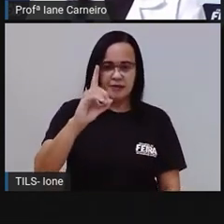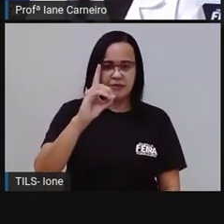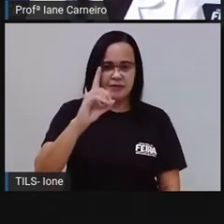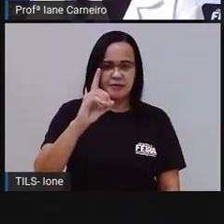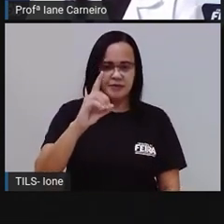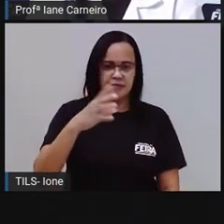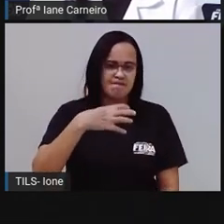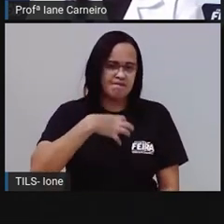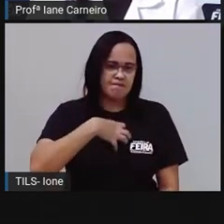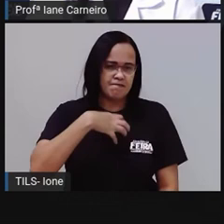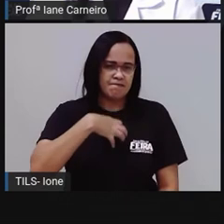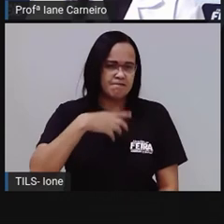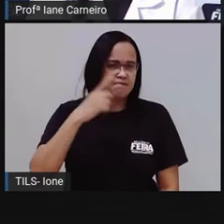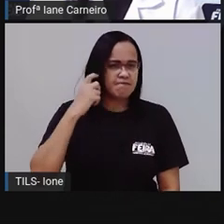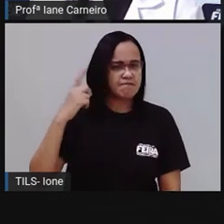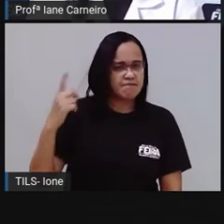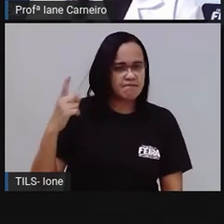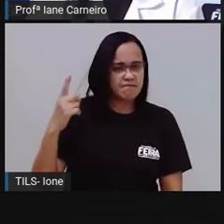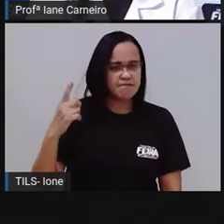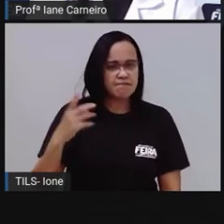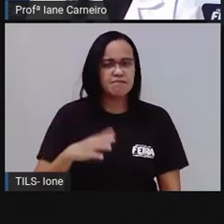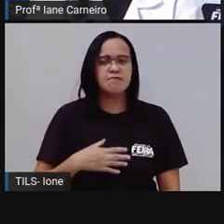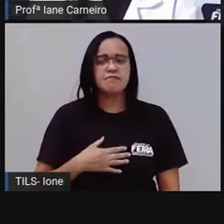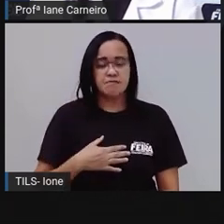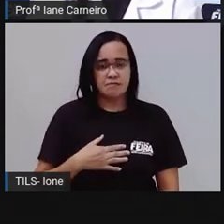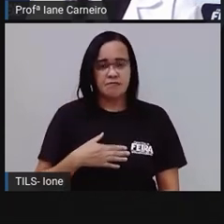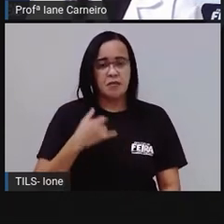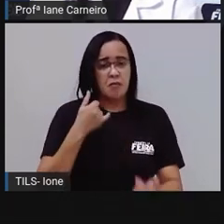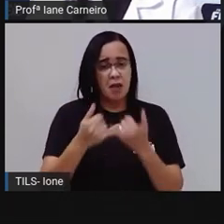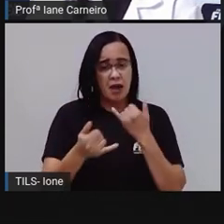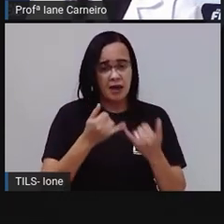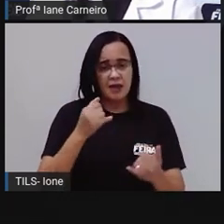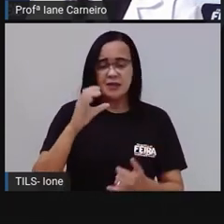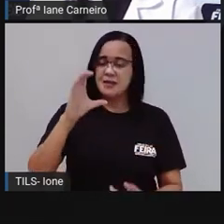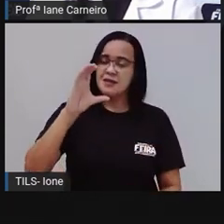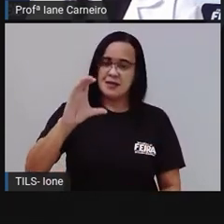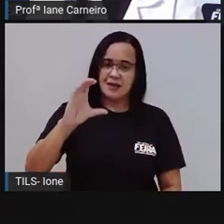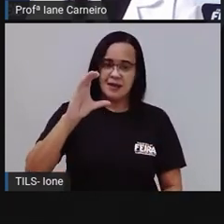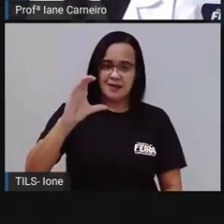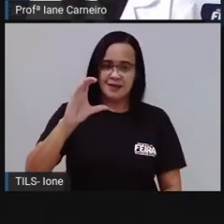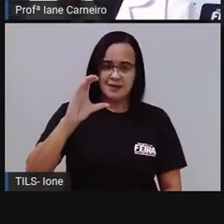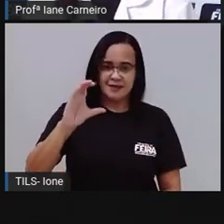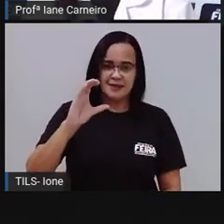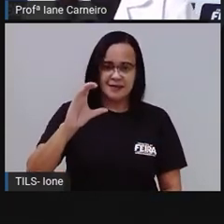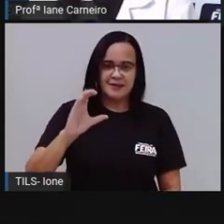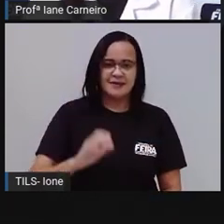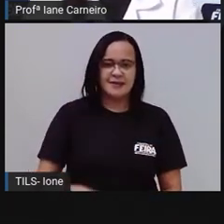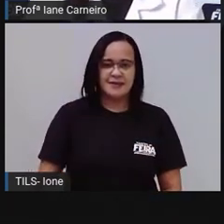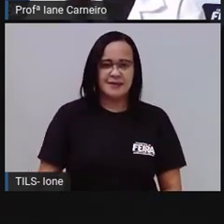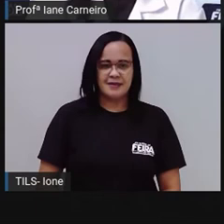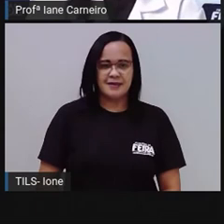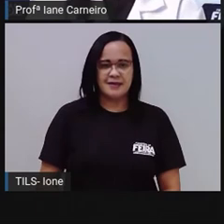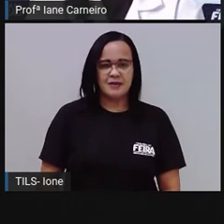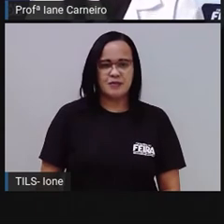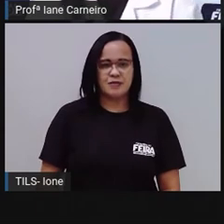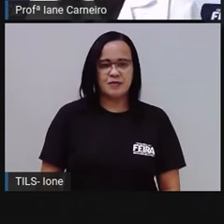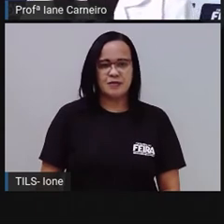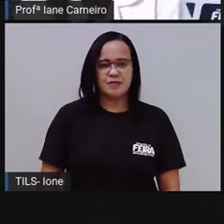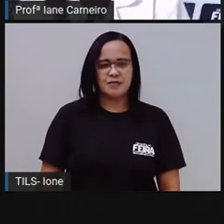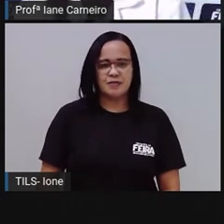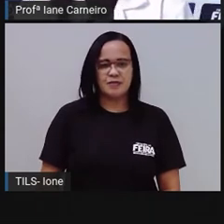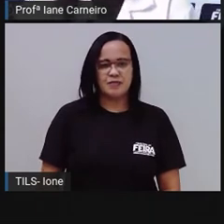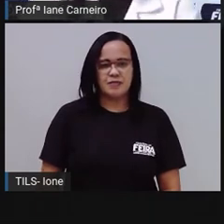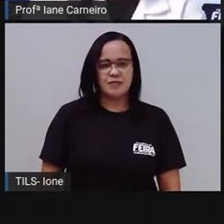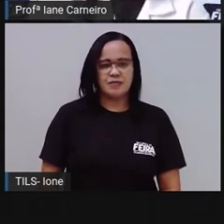D é bem parecido com a questão do C, né? É, parece que a gente está falando C, E, né? Mas,